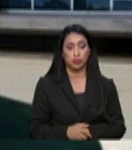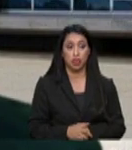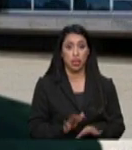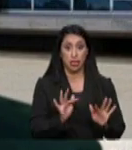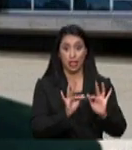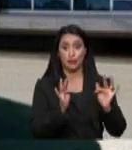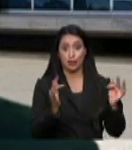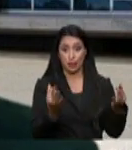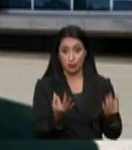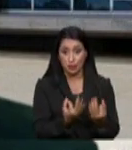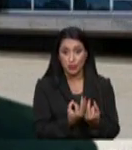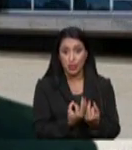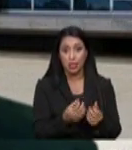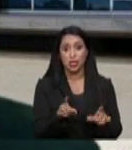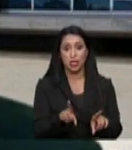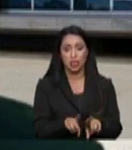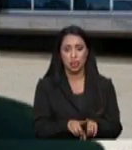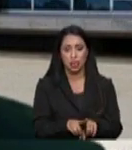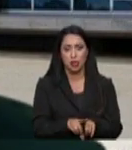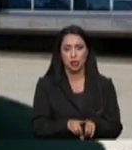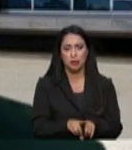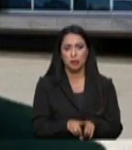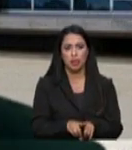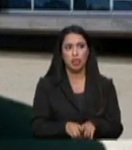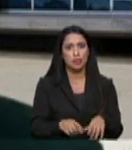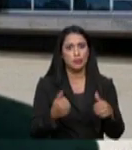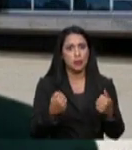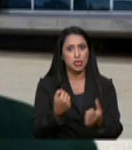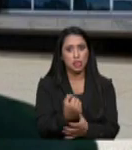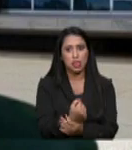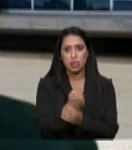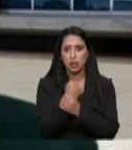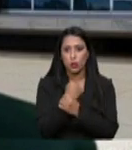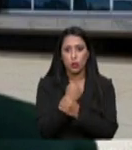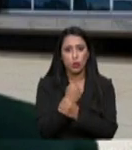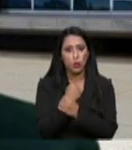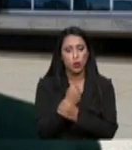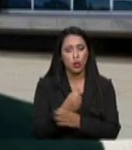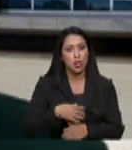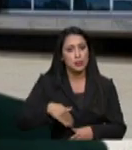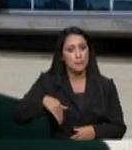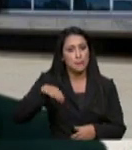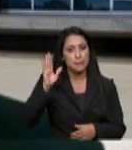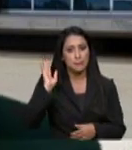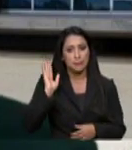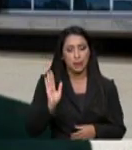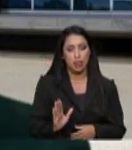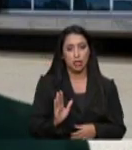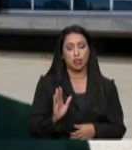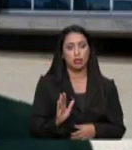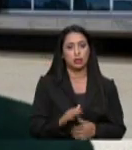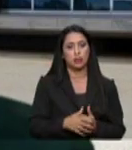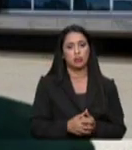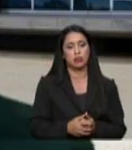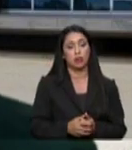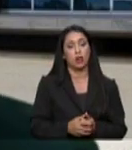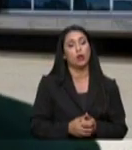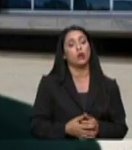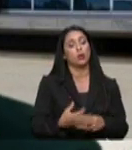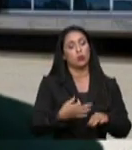necessidade e inclusive de maior segurança a atuação do eminente Ministro